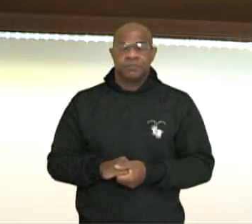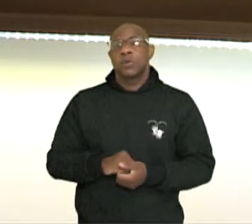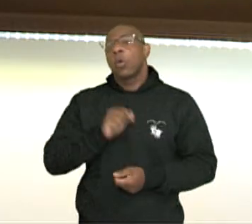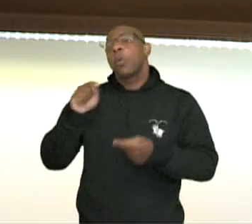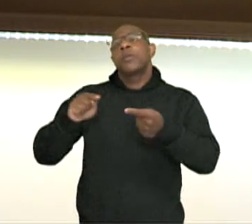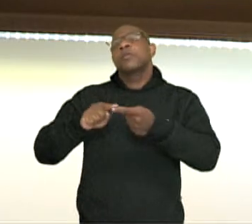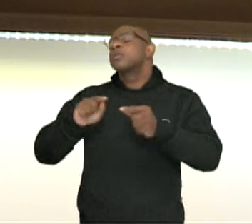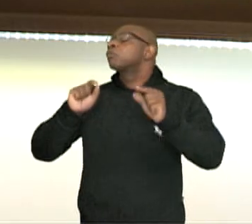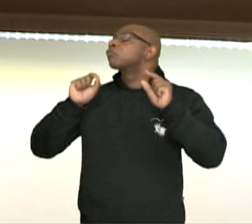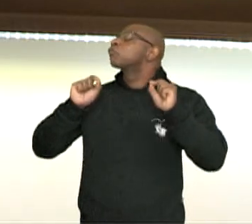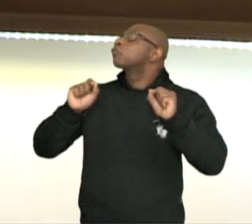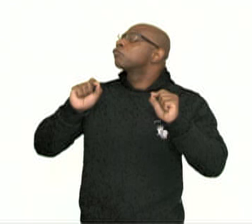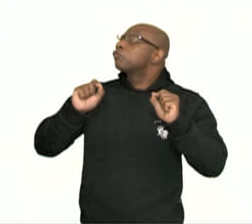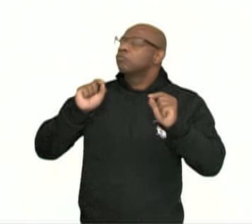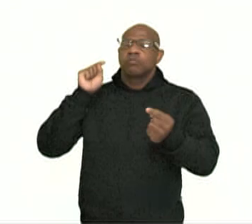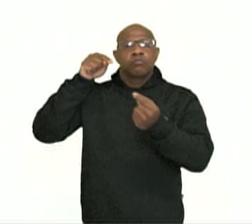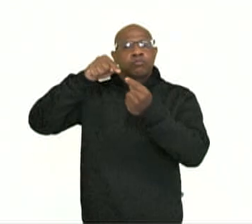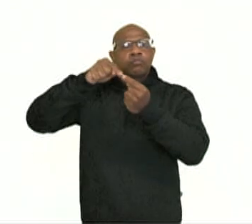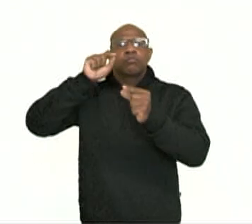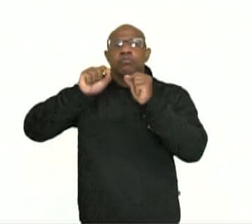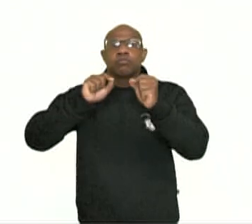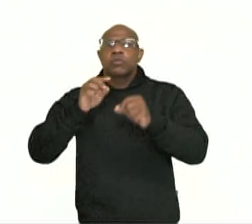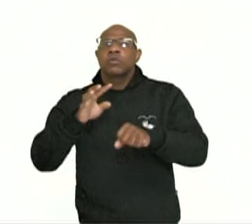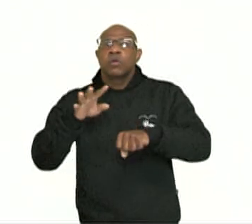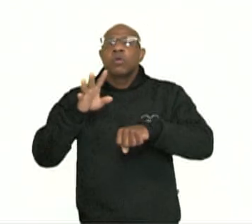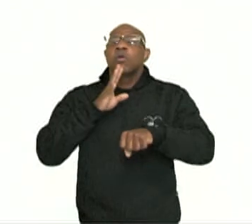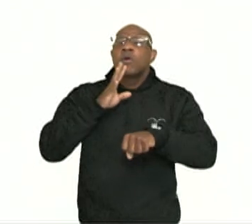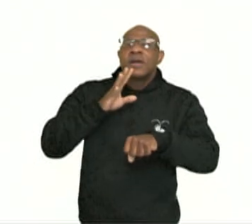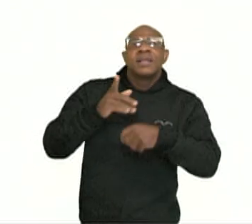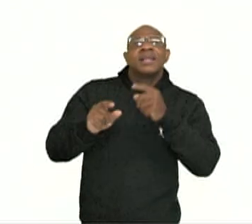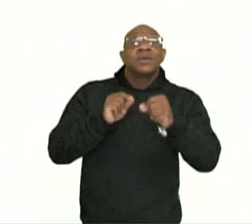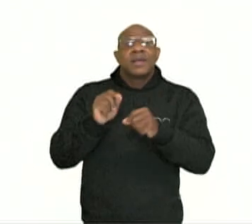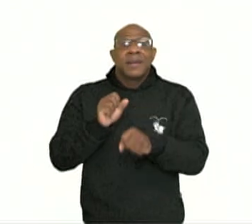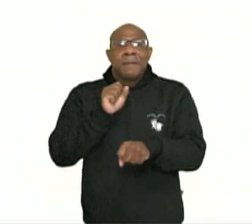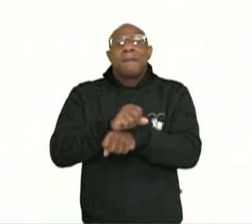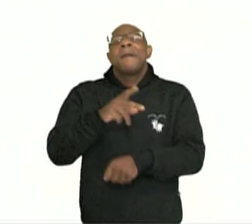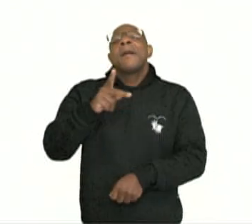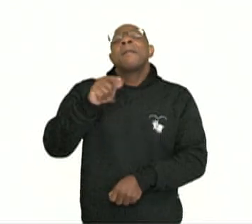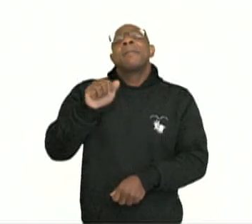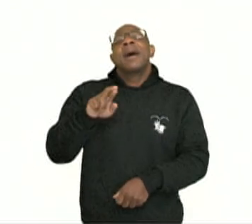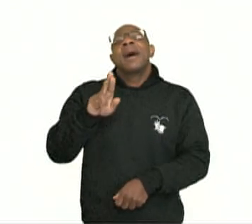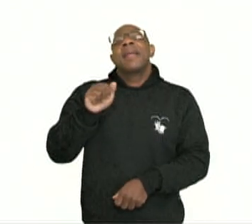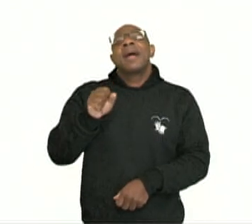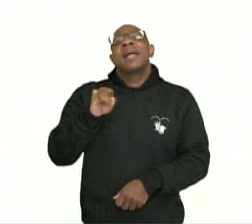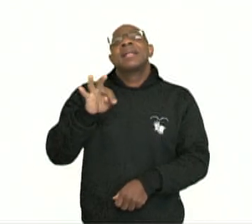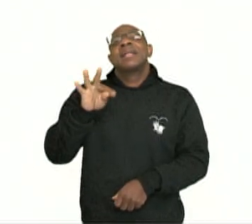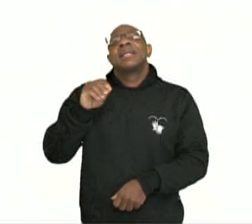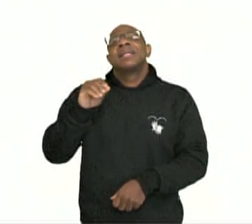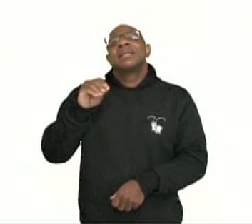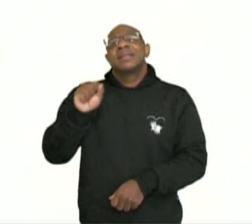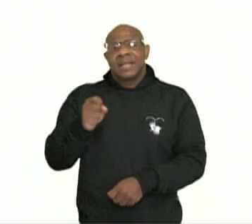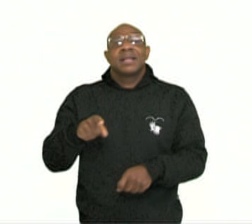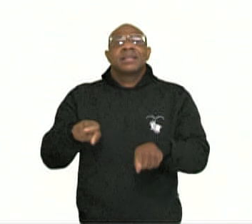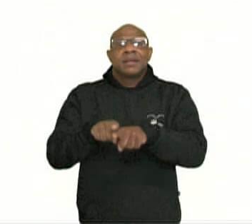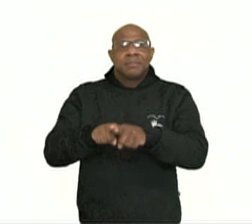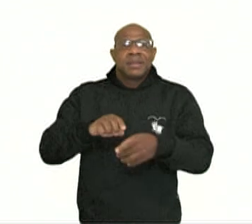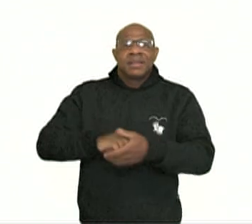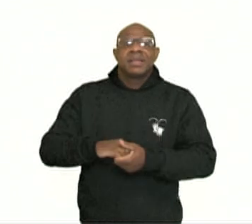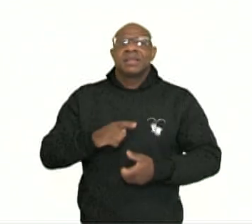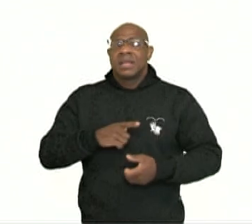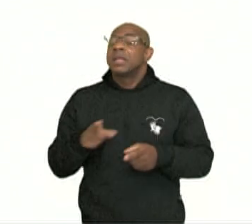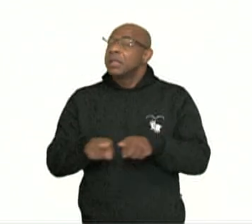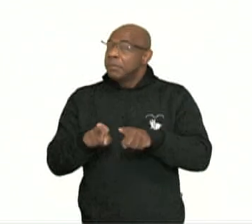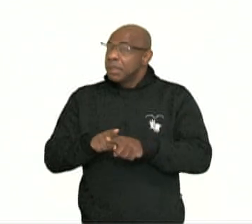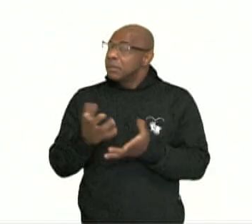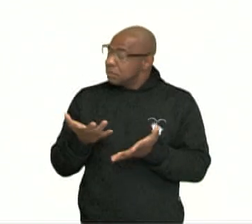nossos objetivos da aula de hoje. Conhecer algumas parasitoses causadas por nematóides, promover atitudes de cuidados com o